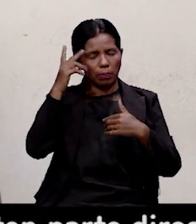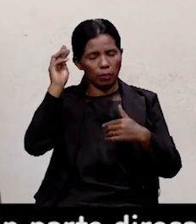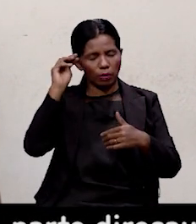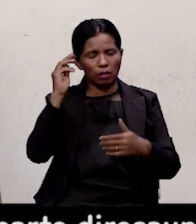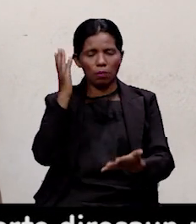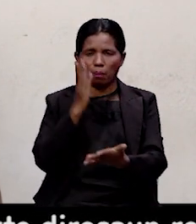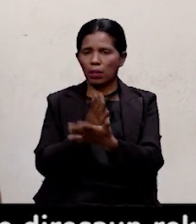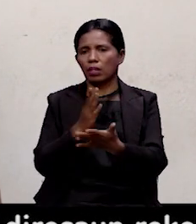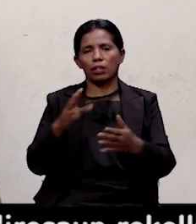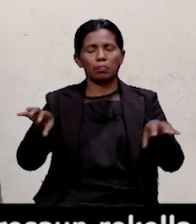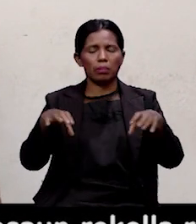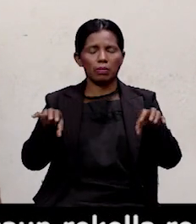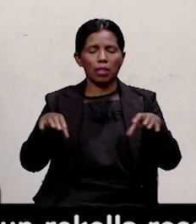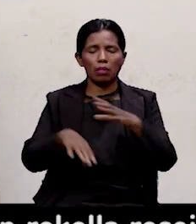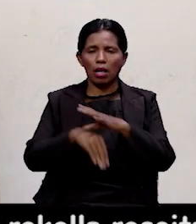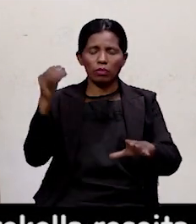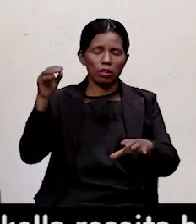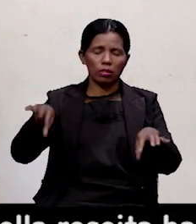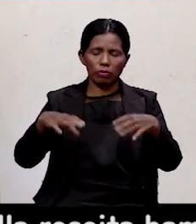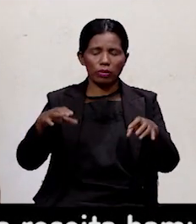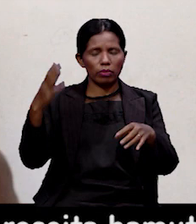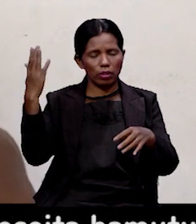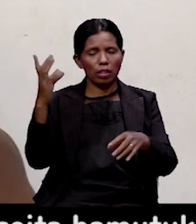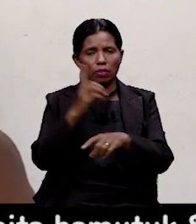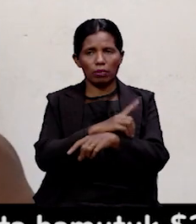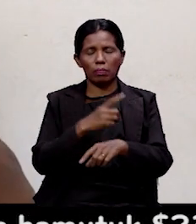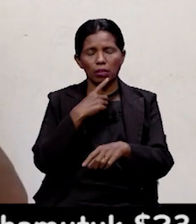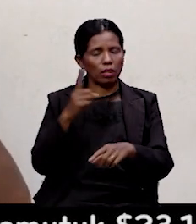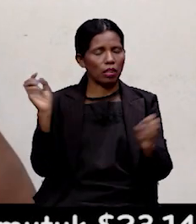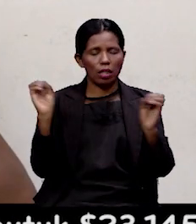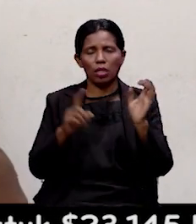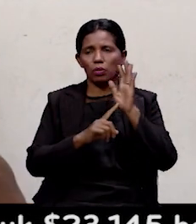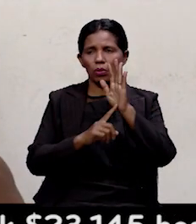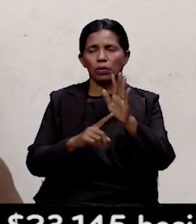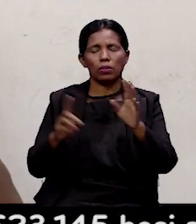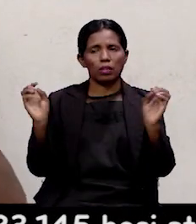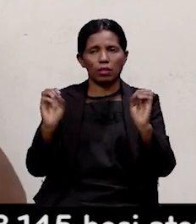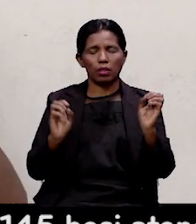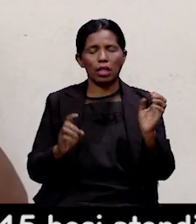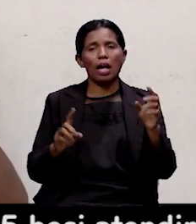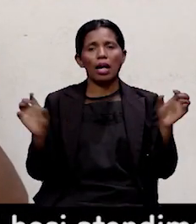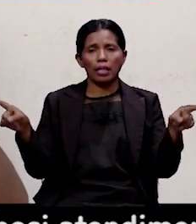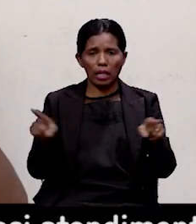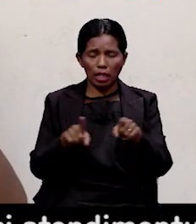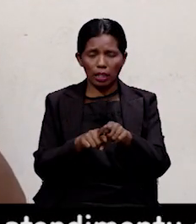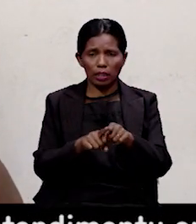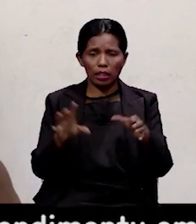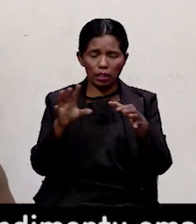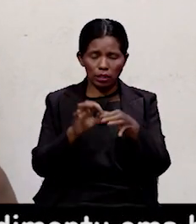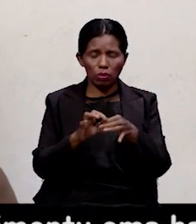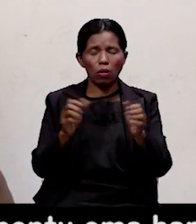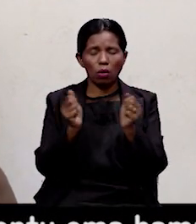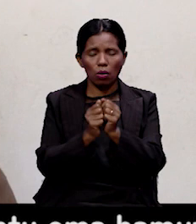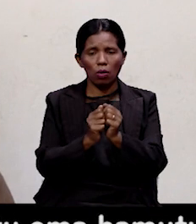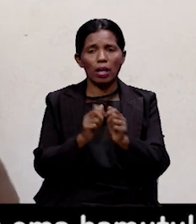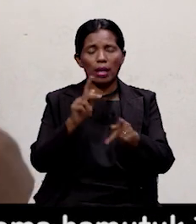loro nei keras idene ladia tamba relação ho emania safety humanitarian ini nia tamba sama ai moro